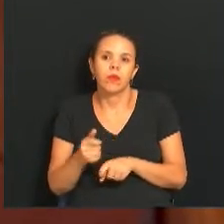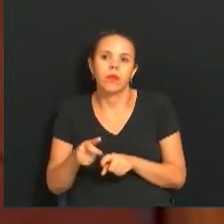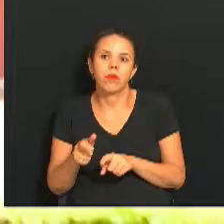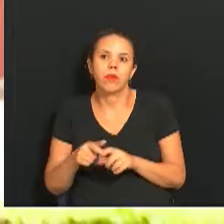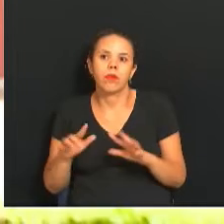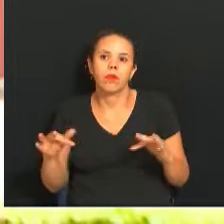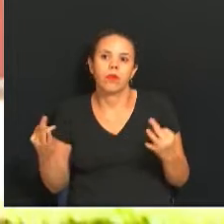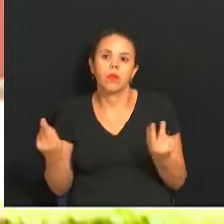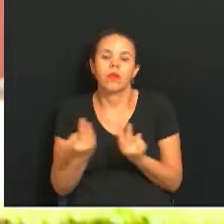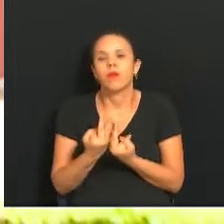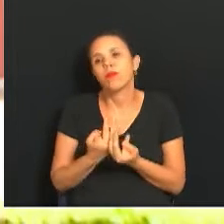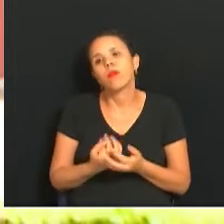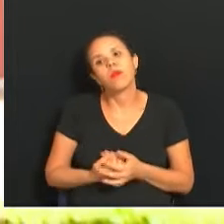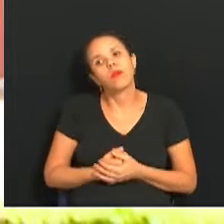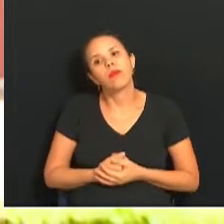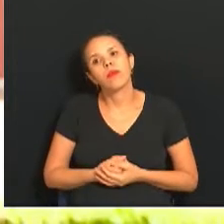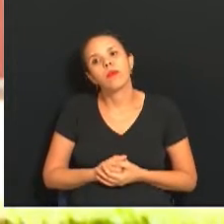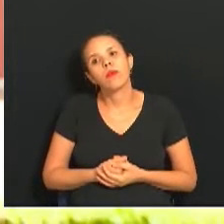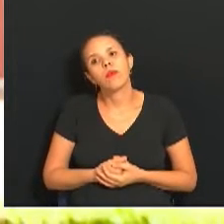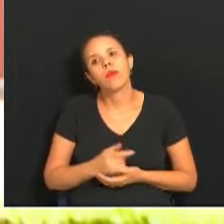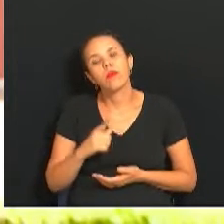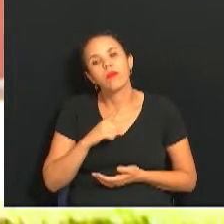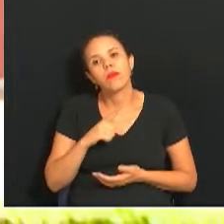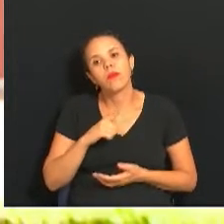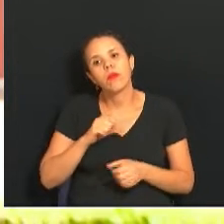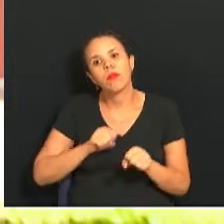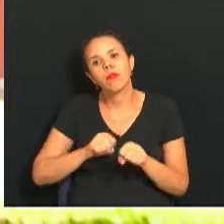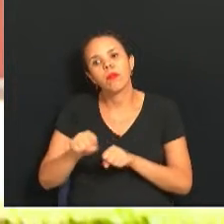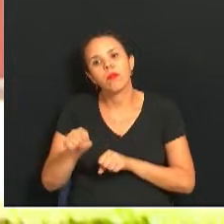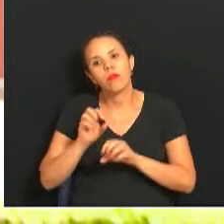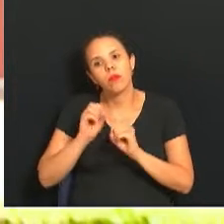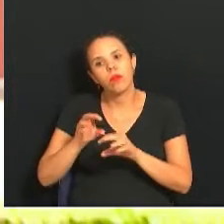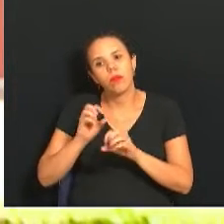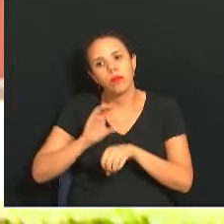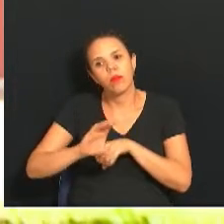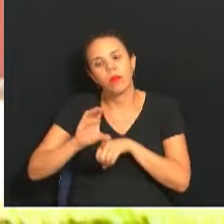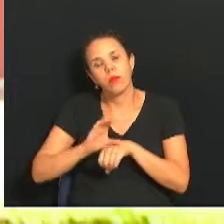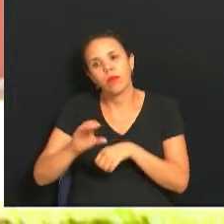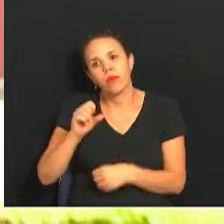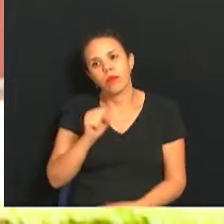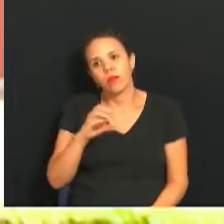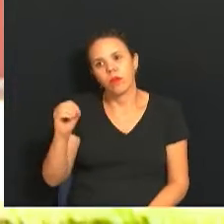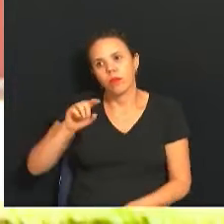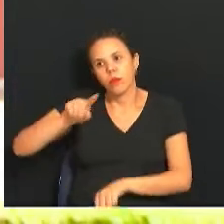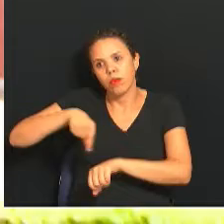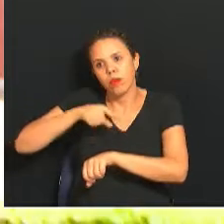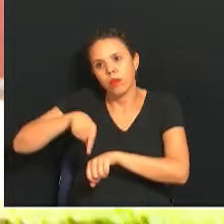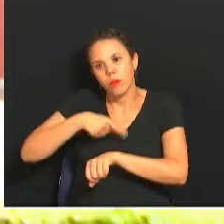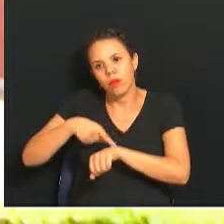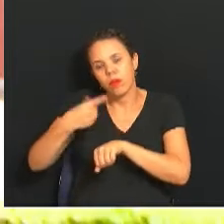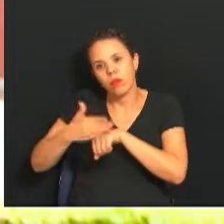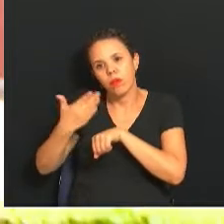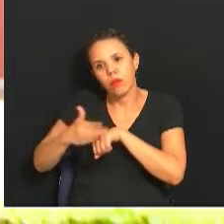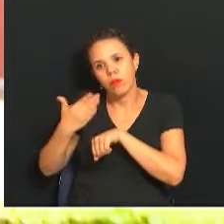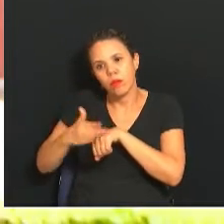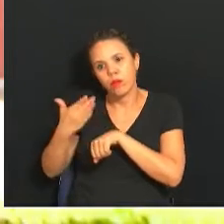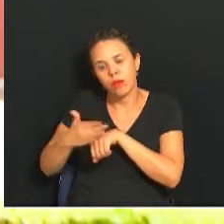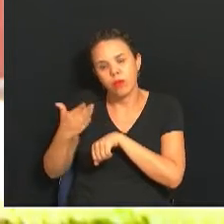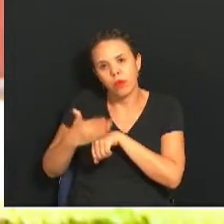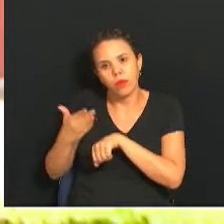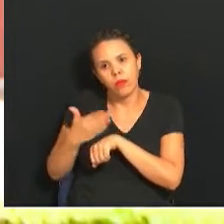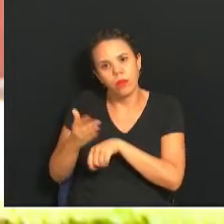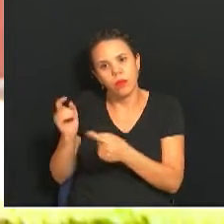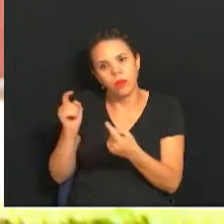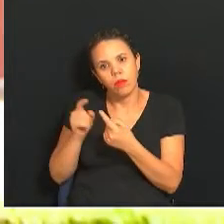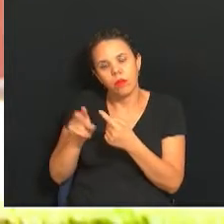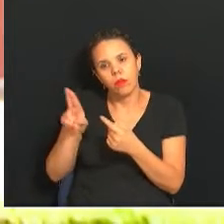e comunidade. Eles vão ter toda a formação com 80% da carga horária na prática, então na assistência direta ao